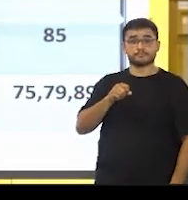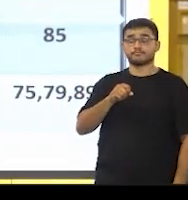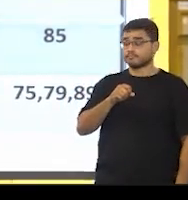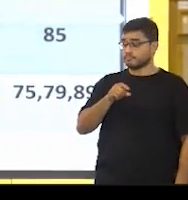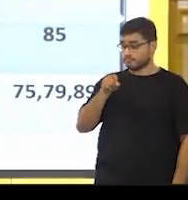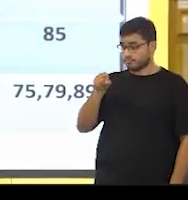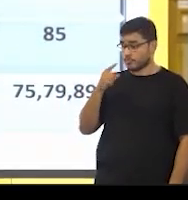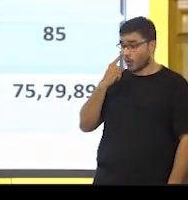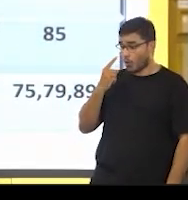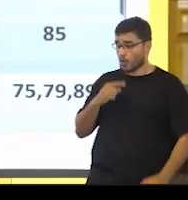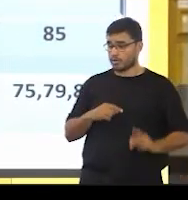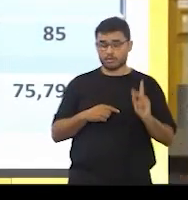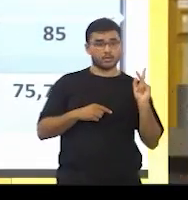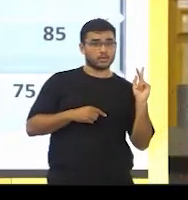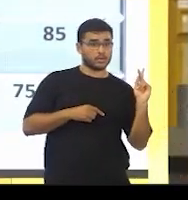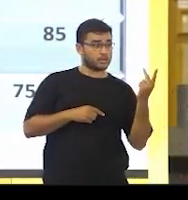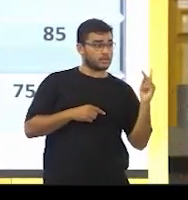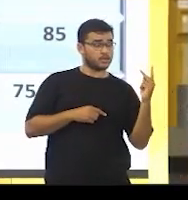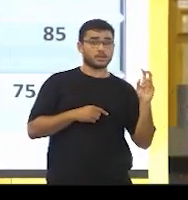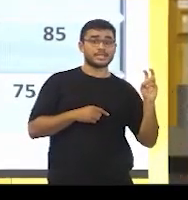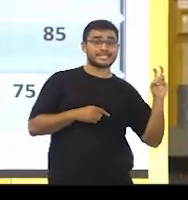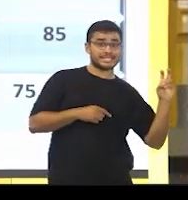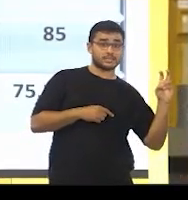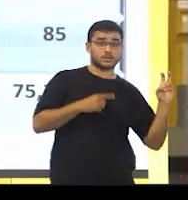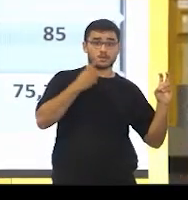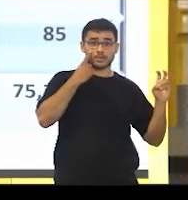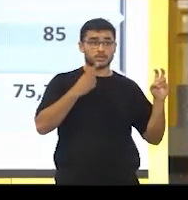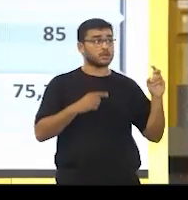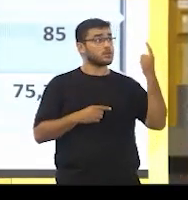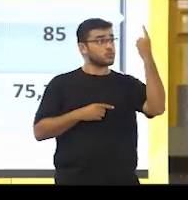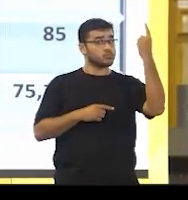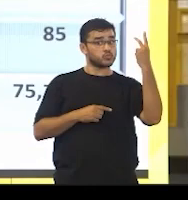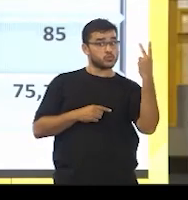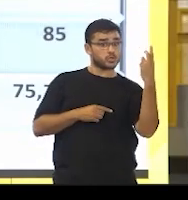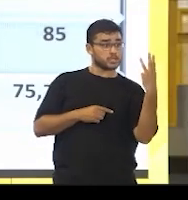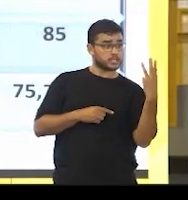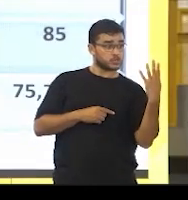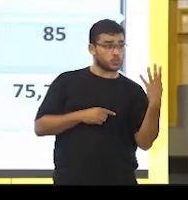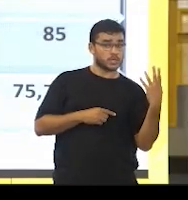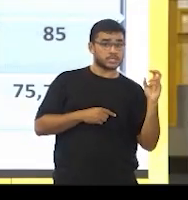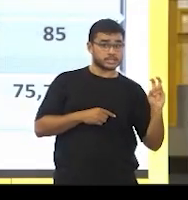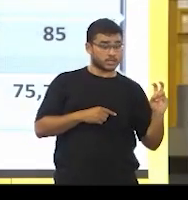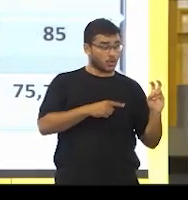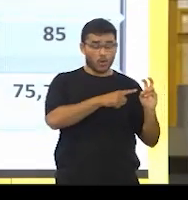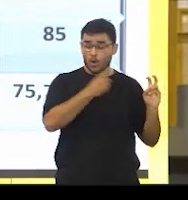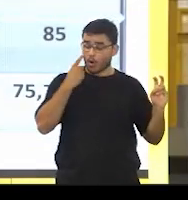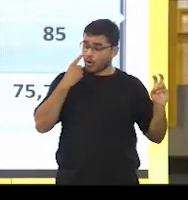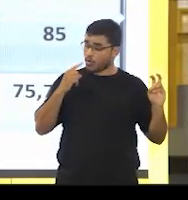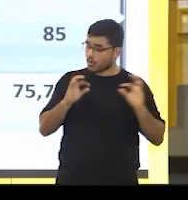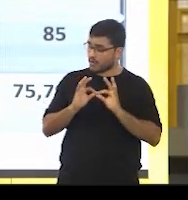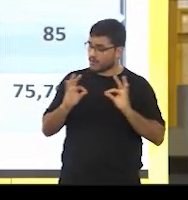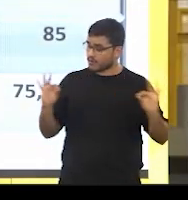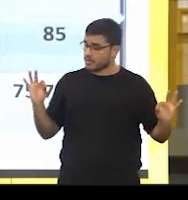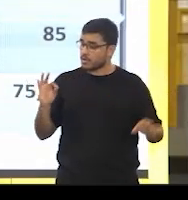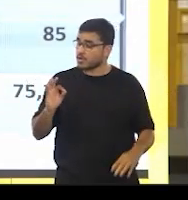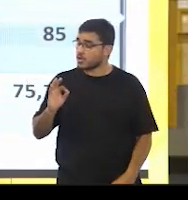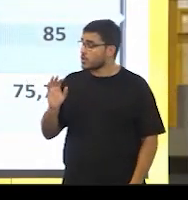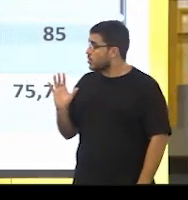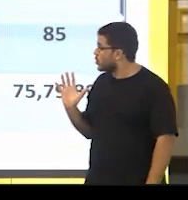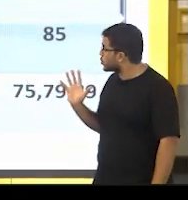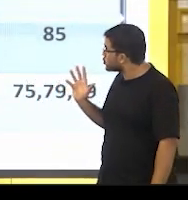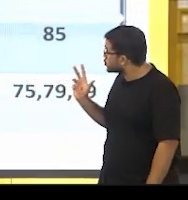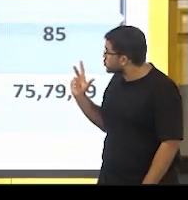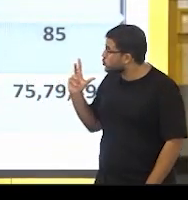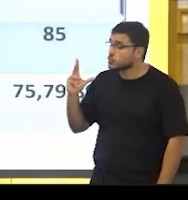lá para a habilidade 5, você diz identificar as manifestações ou representações